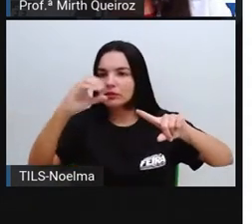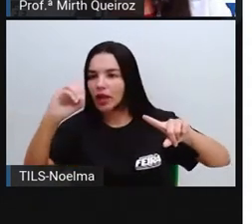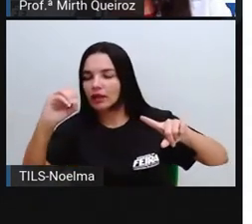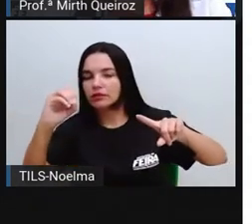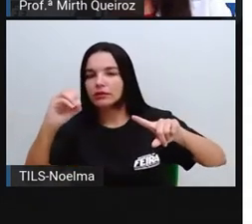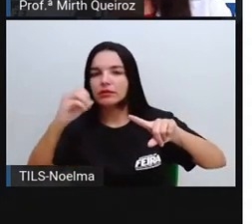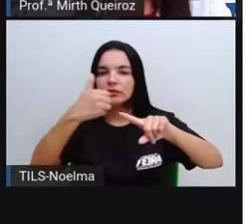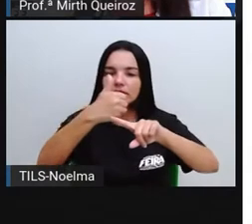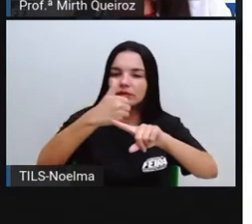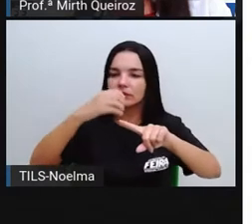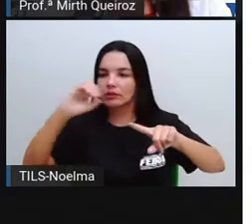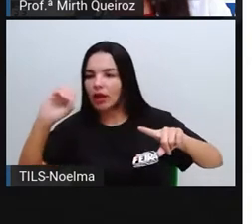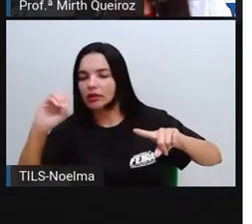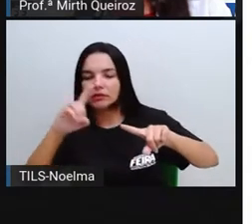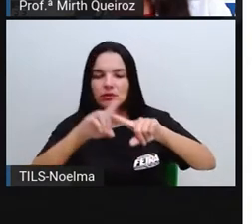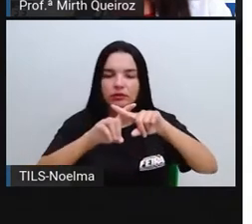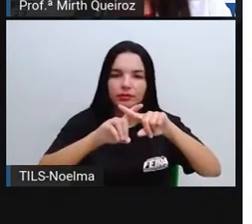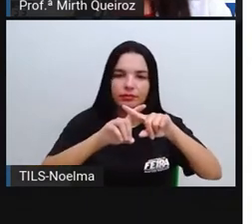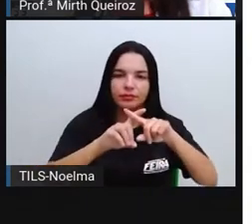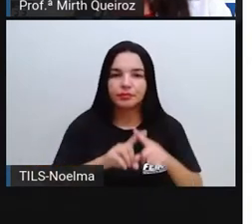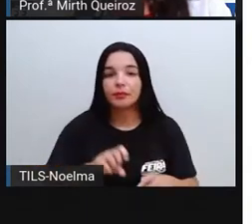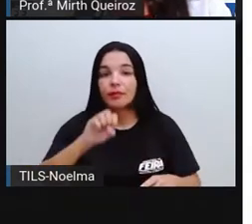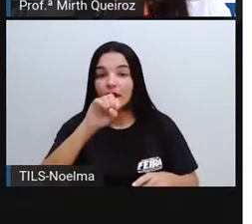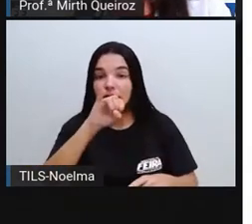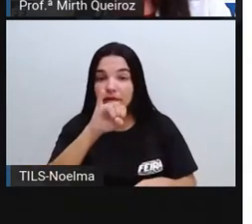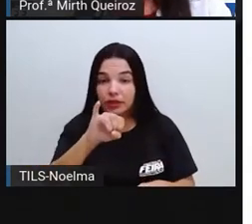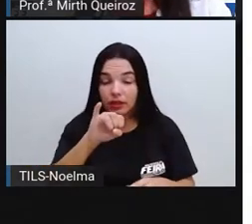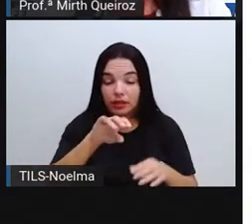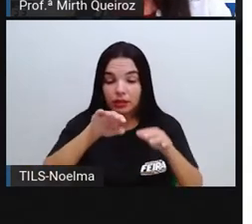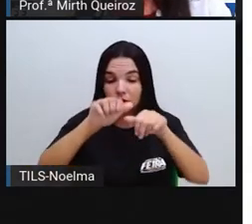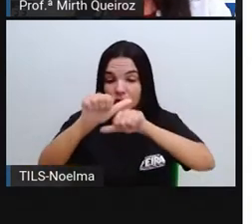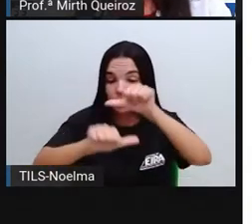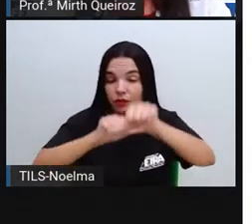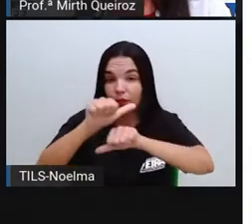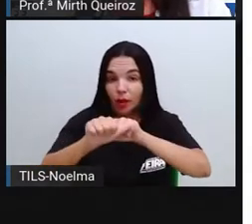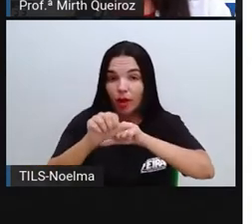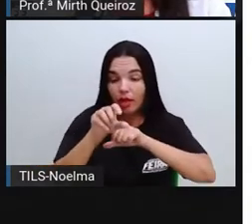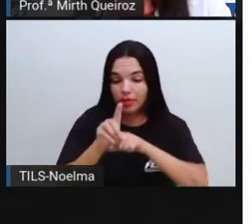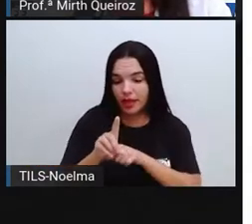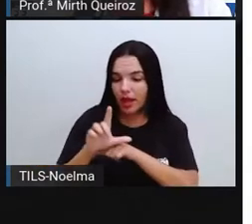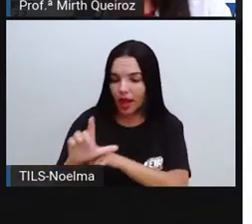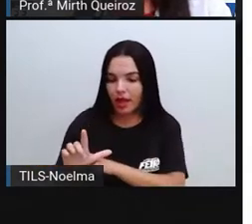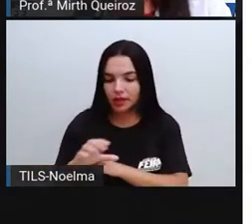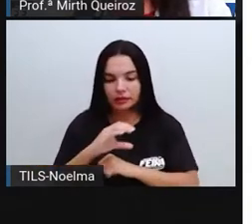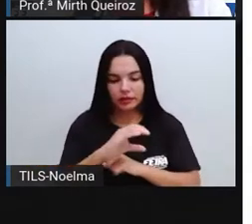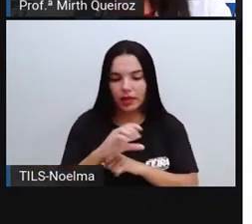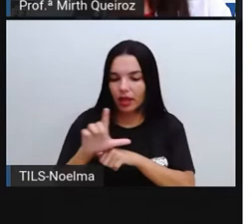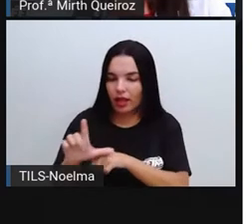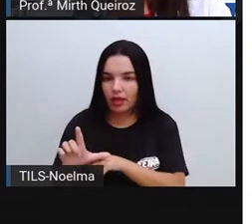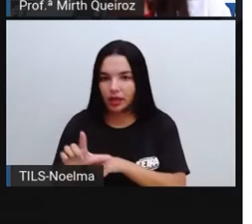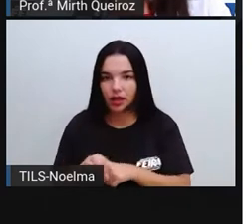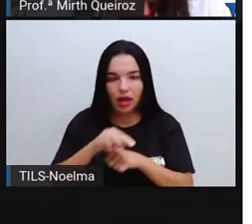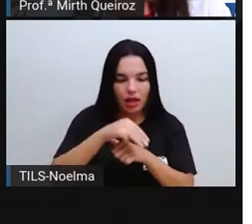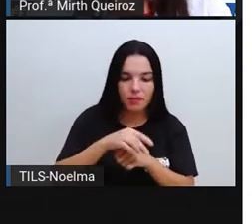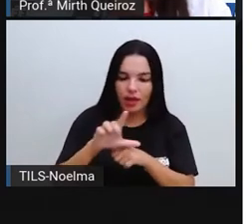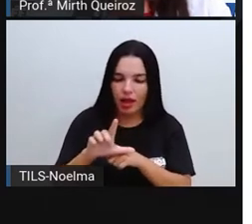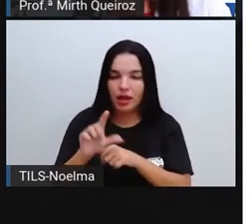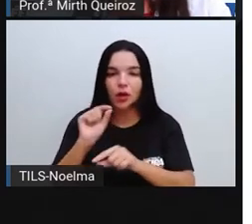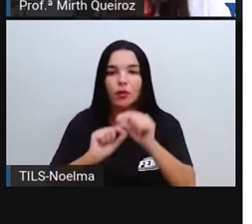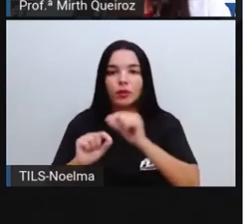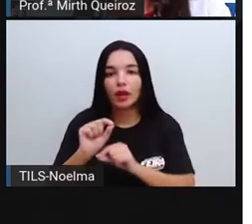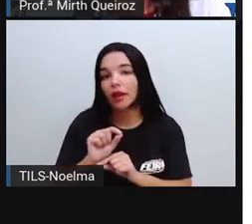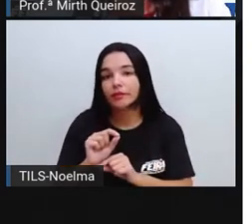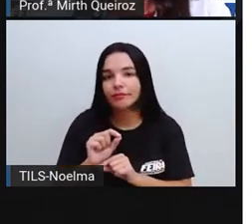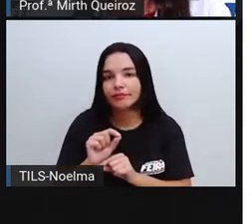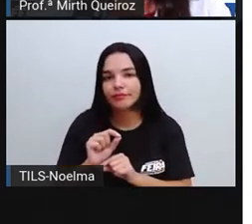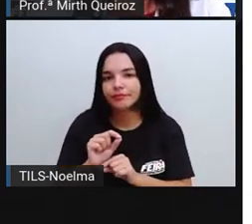o litro em dl, cl, ml, vamos utilizar aí as siglas, né? A gente vai multiplicando por 10. E se eu